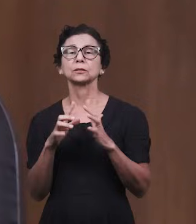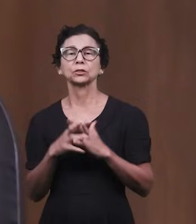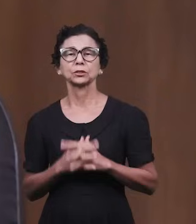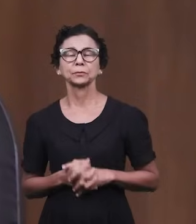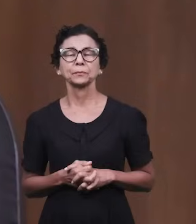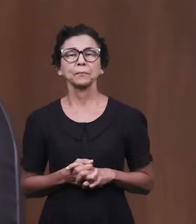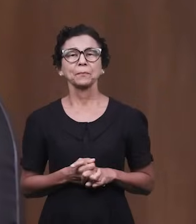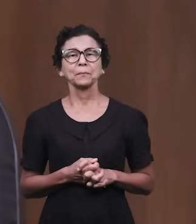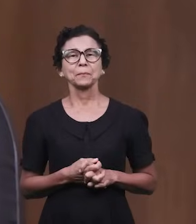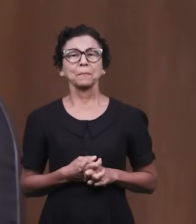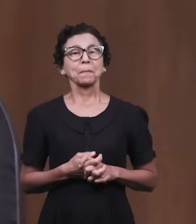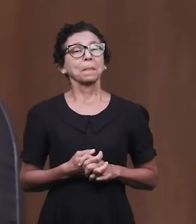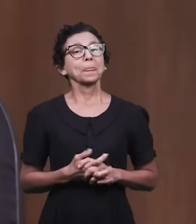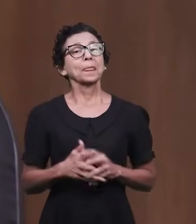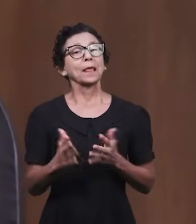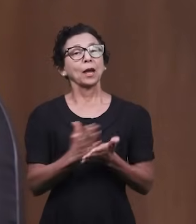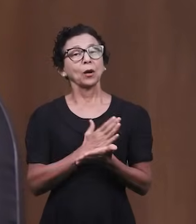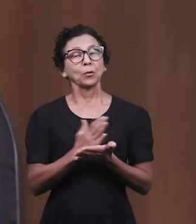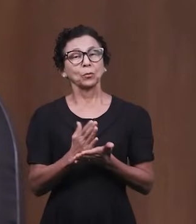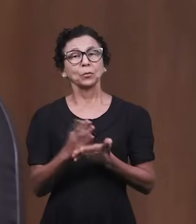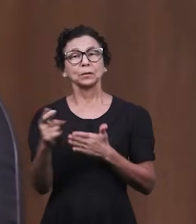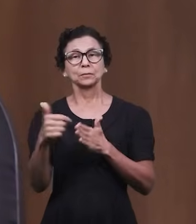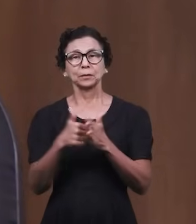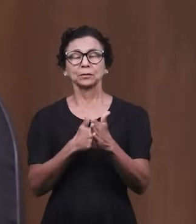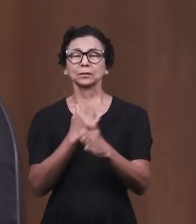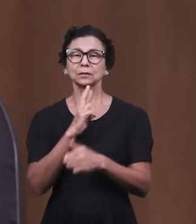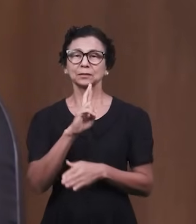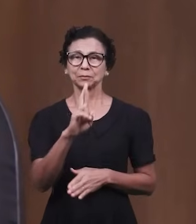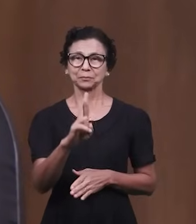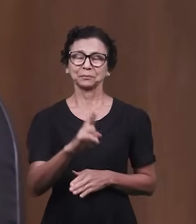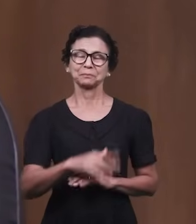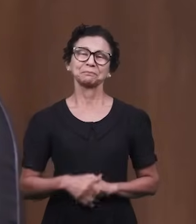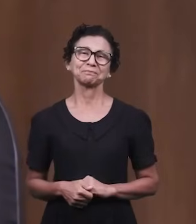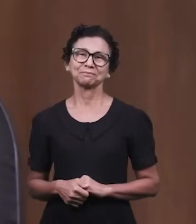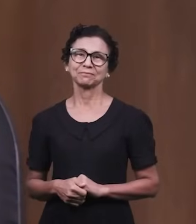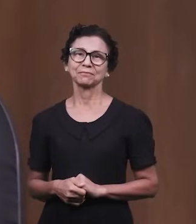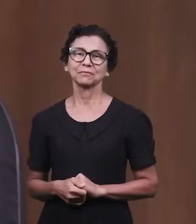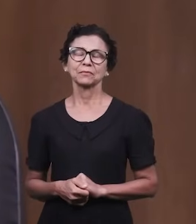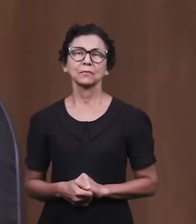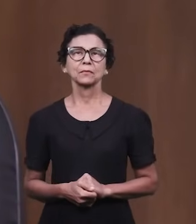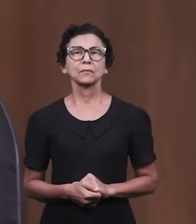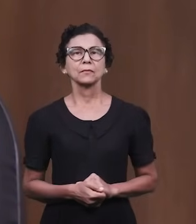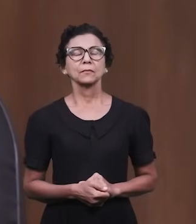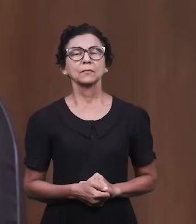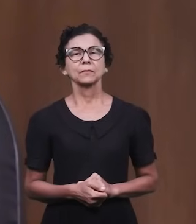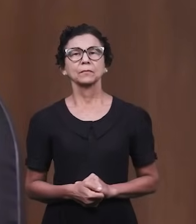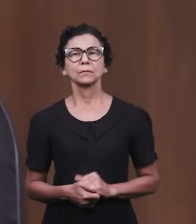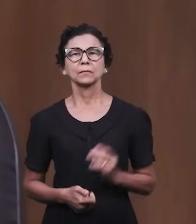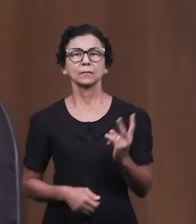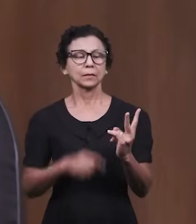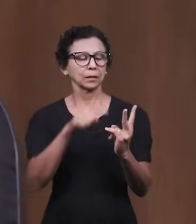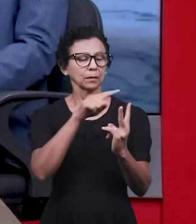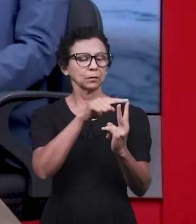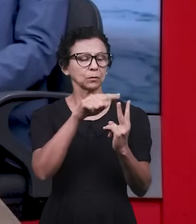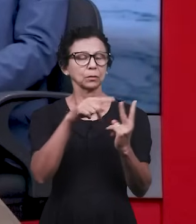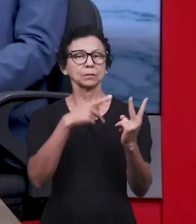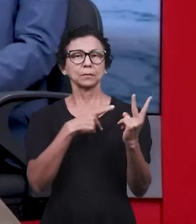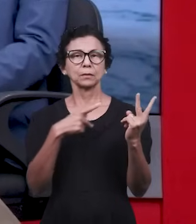hoje responder algumas perguntas que nos vão ser feitas. Nós temos aqui hoje a presença dos